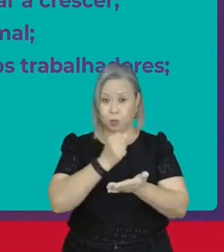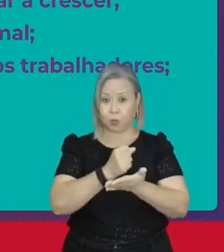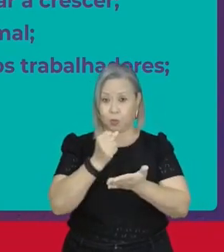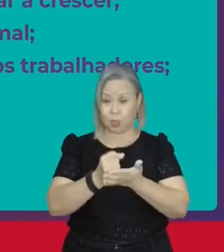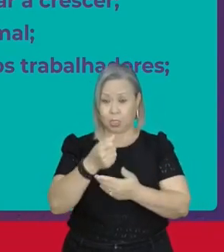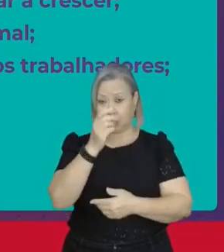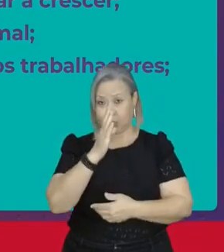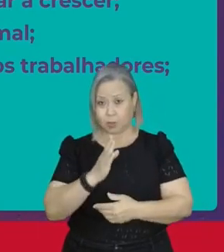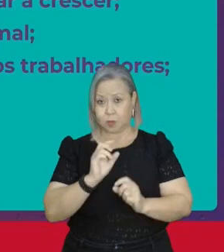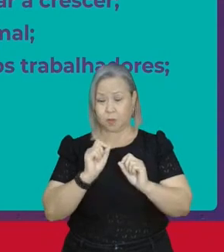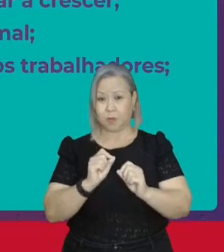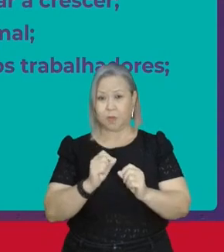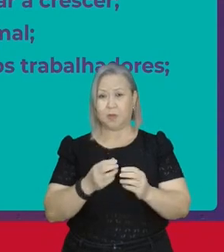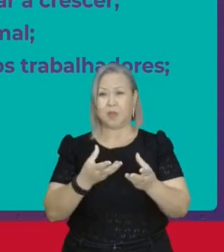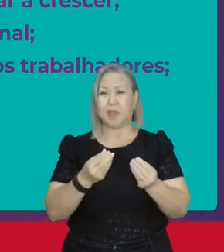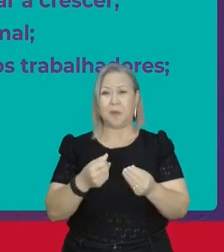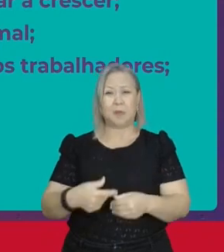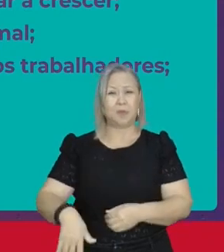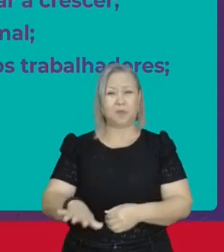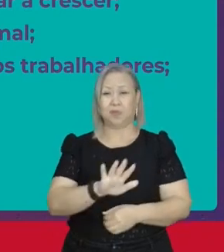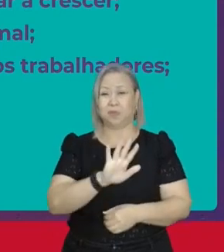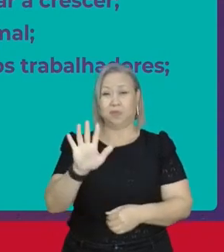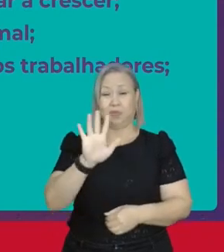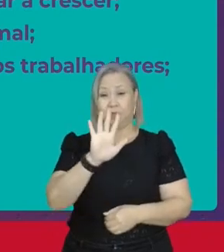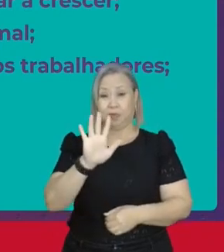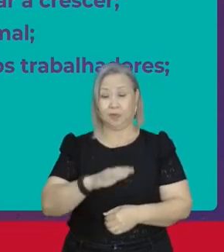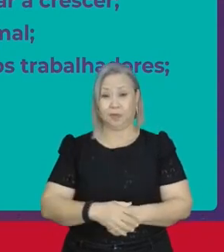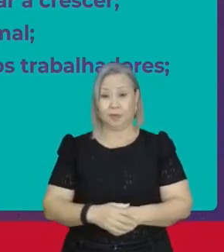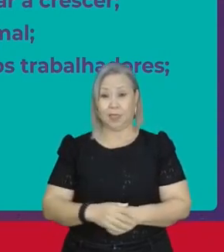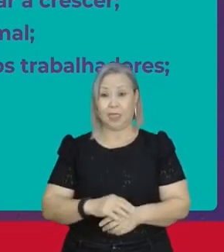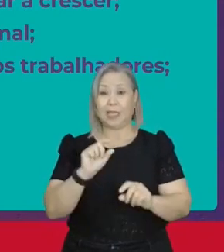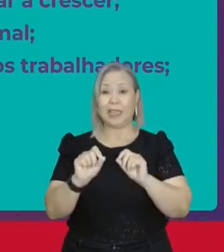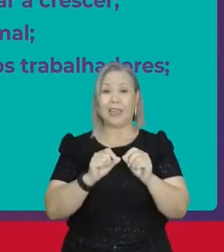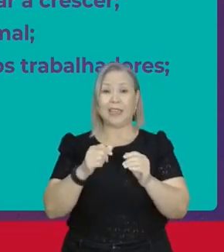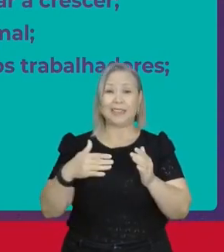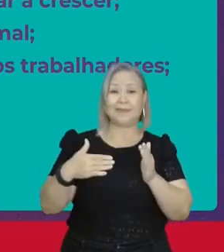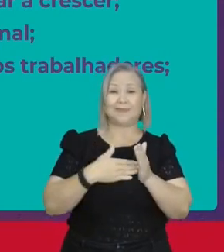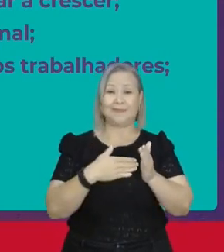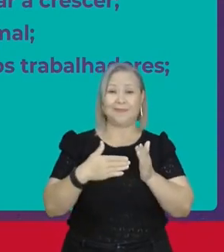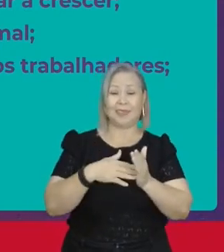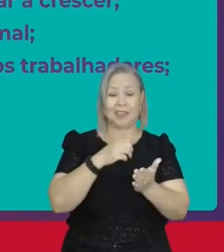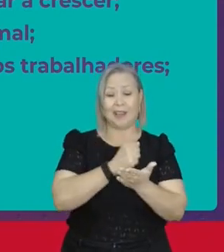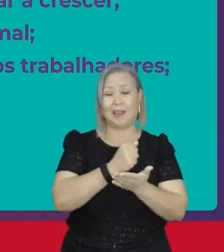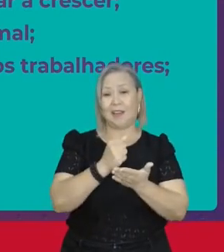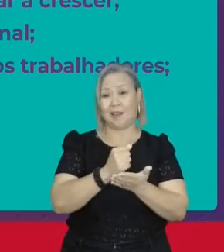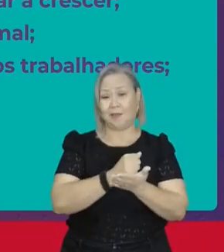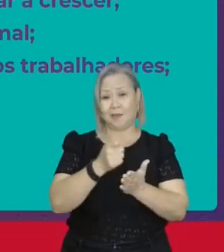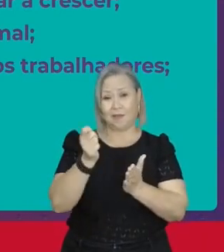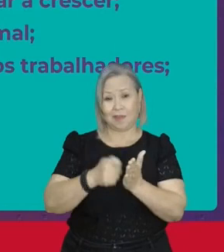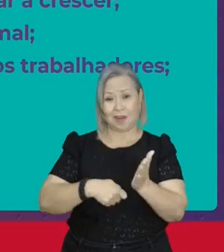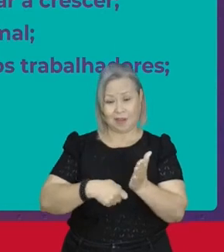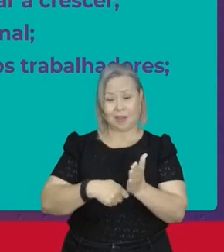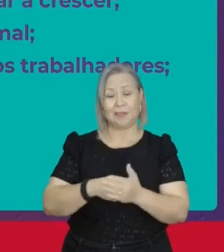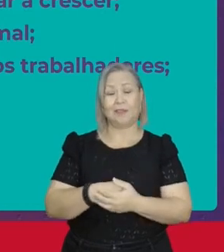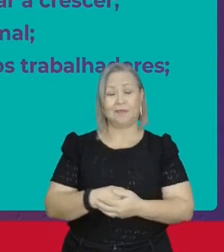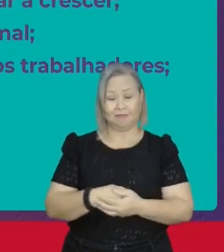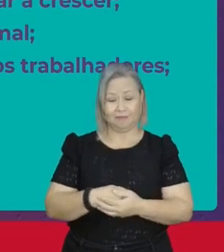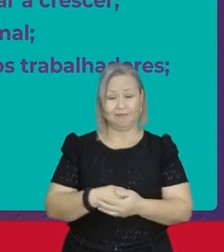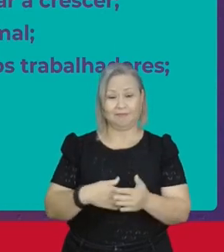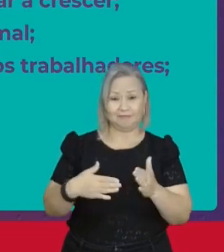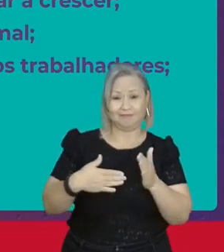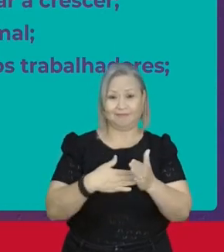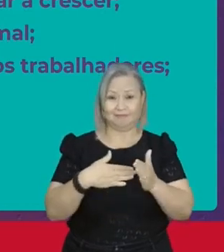Brasil eram muito elevados e que isso inibia a contratação, e inibia, inclusive, a contratação por meio